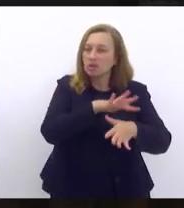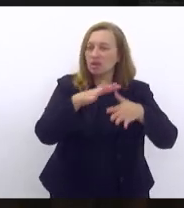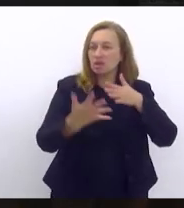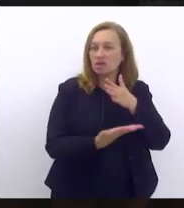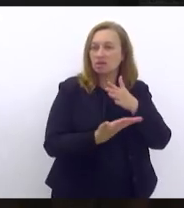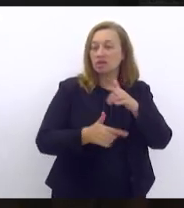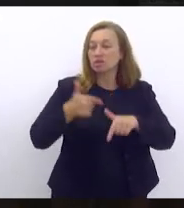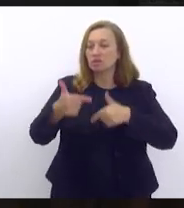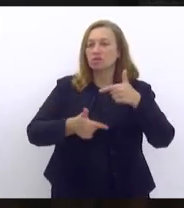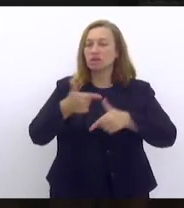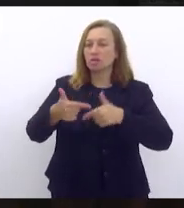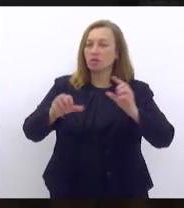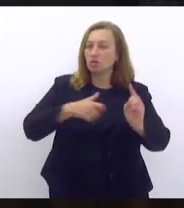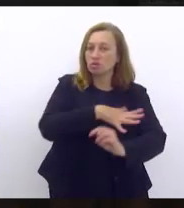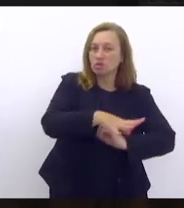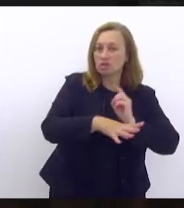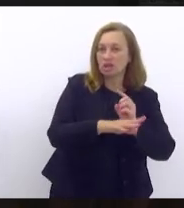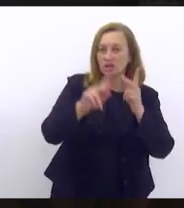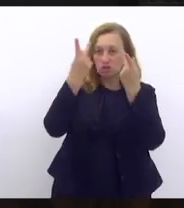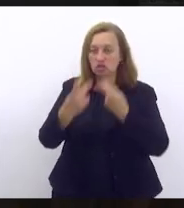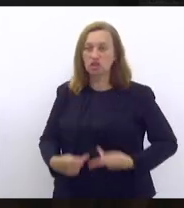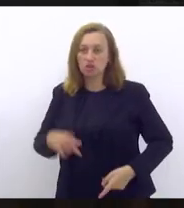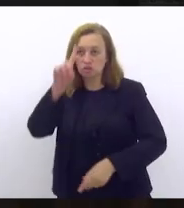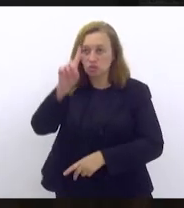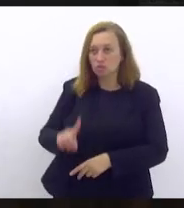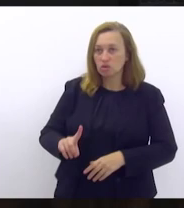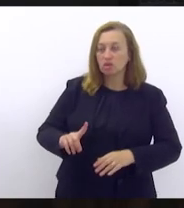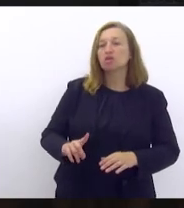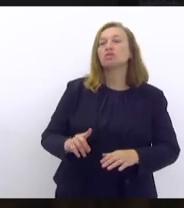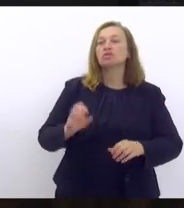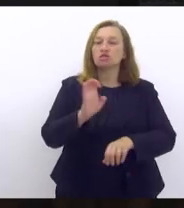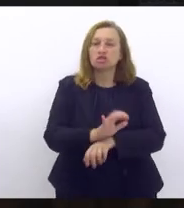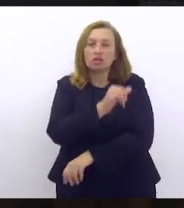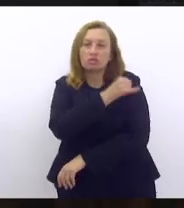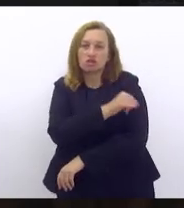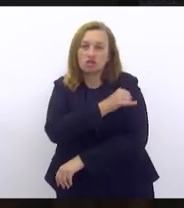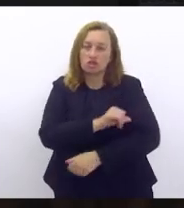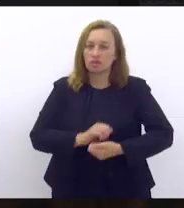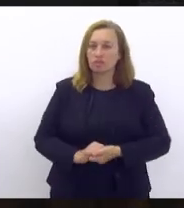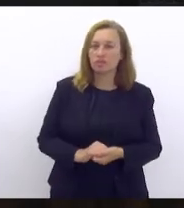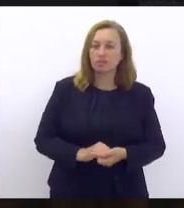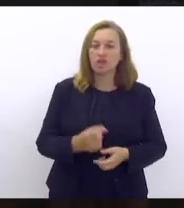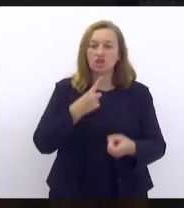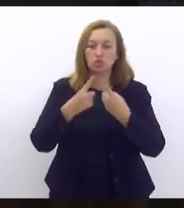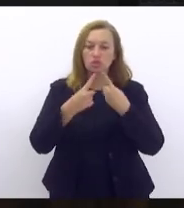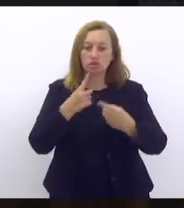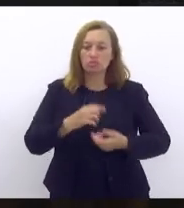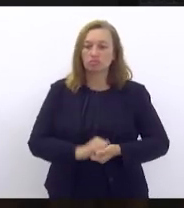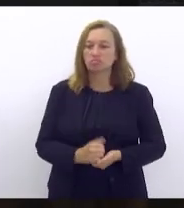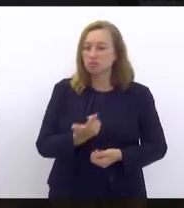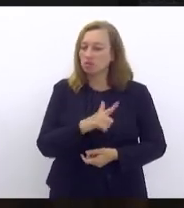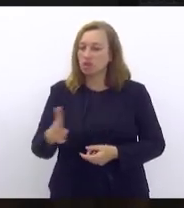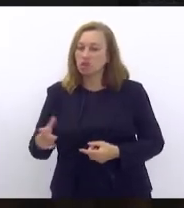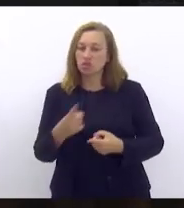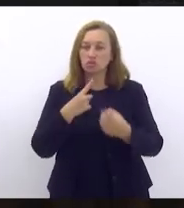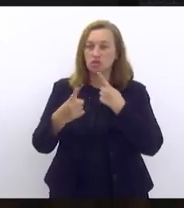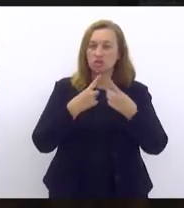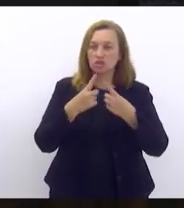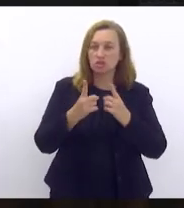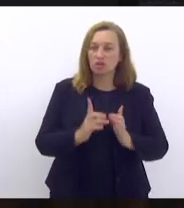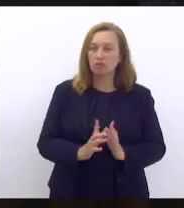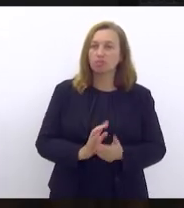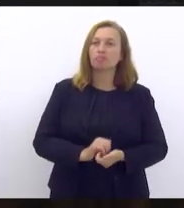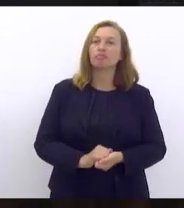trabalhos de assistência social e direitos humanos desenvolvidos no âmbito do Estado do Rio de Janeiro. Em discussão, não havendo quem queira discutir,